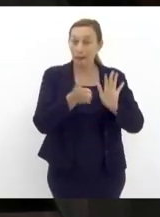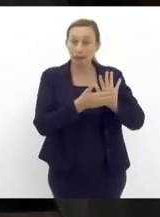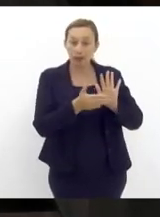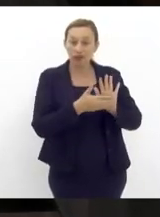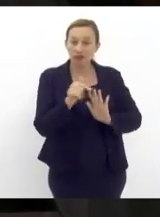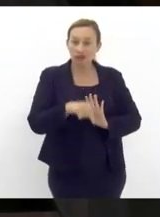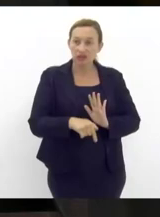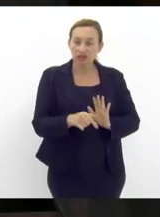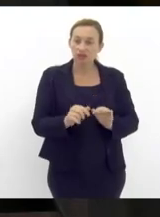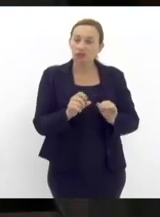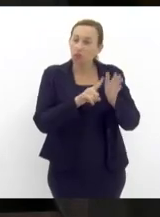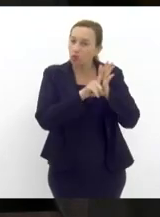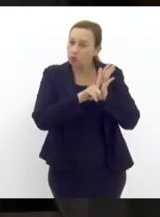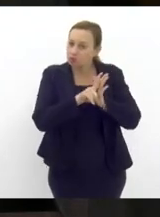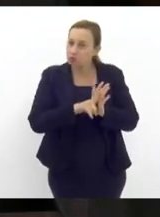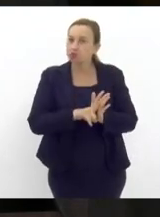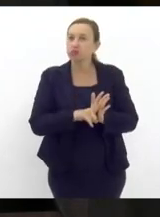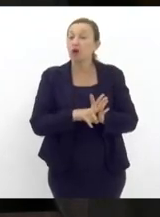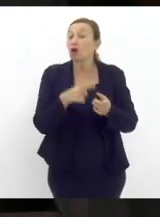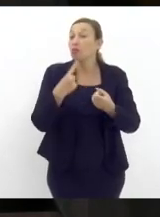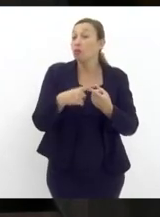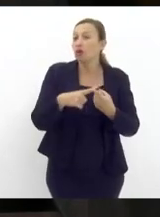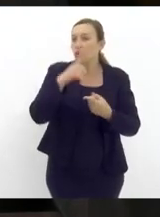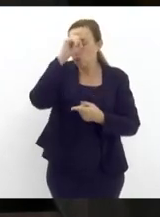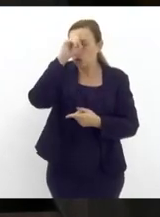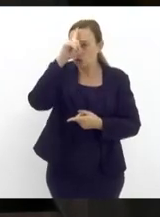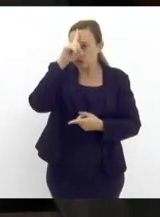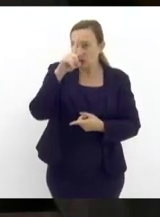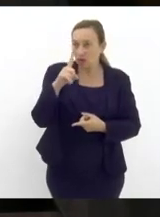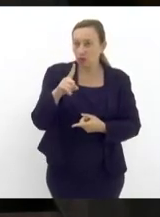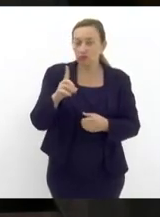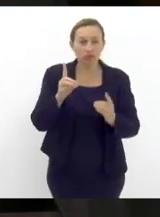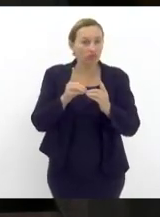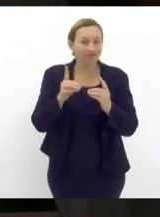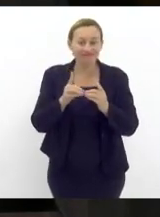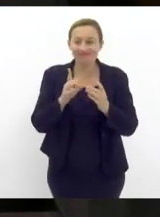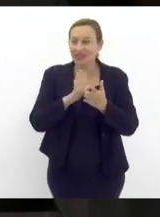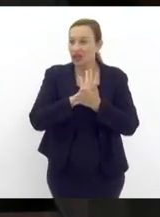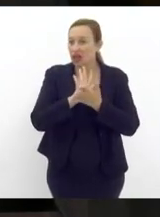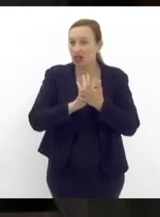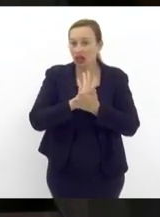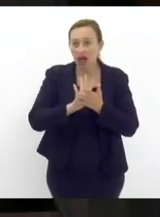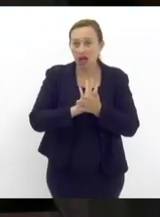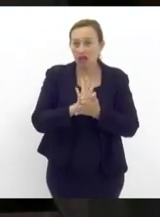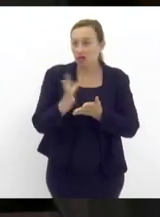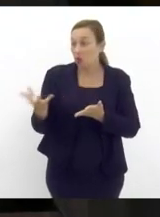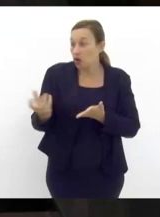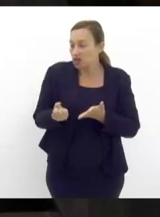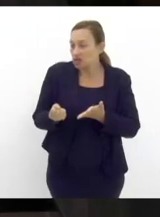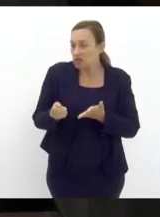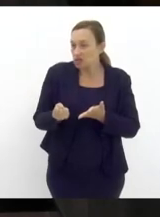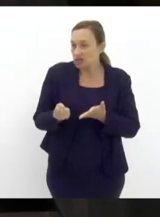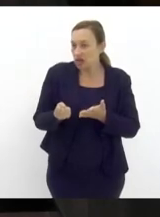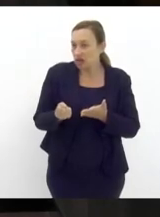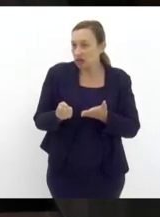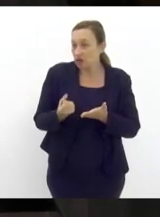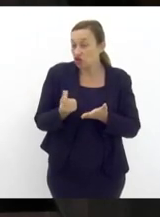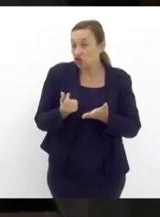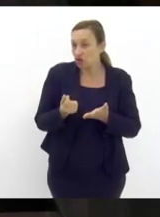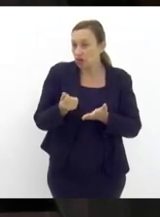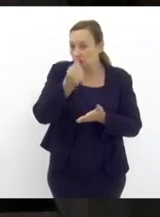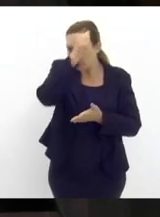é que se faça uma averiguação porque o hospital não atende porque diz que não recebe parte da prefeitura